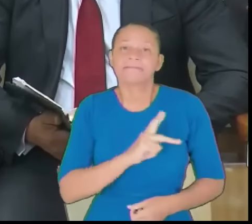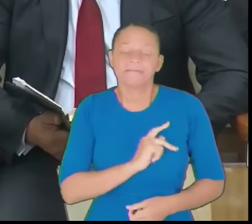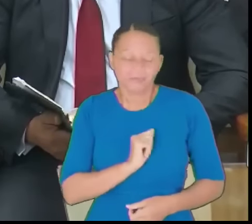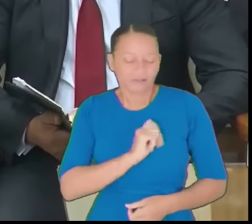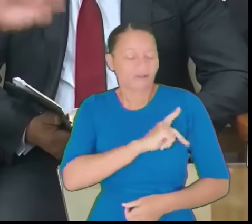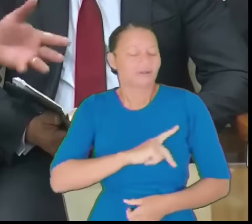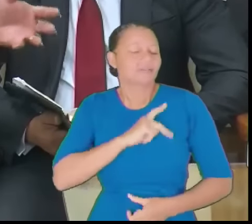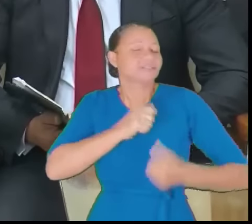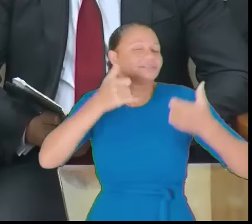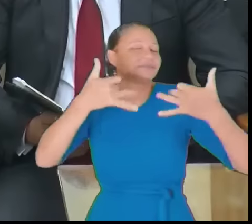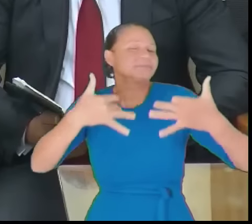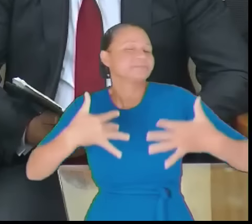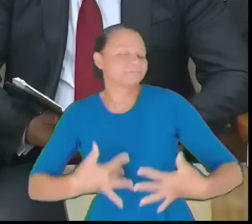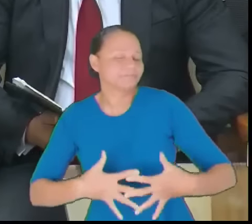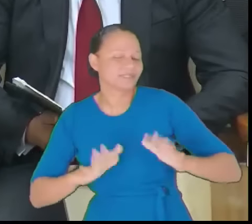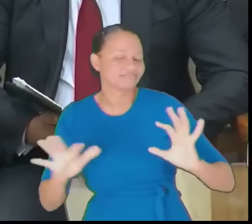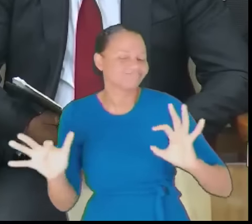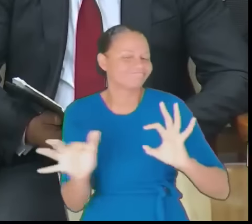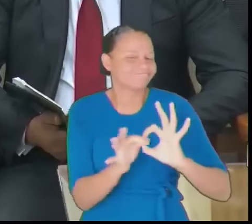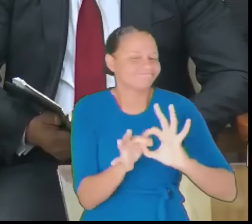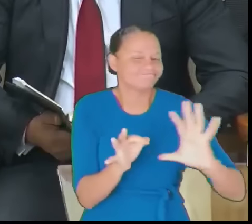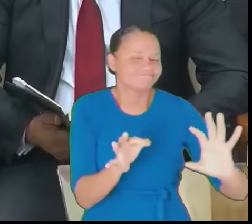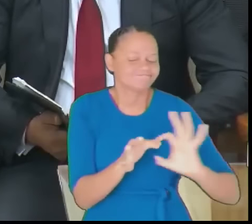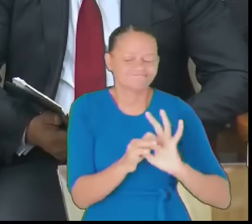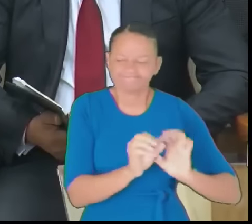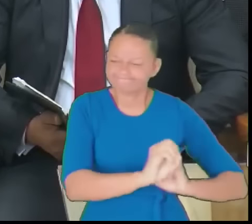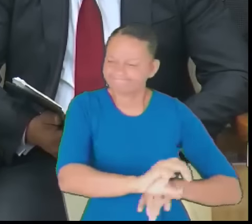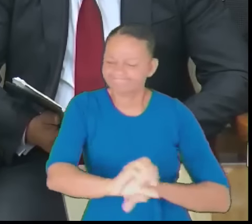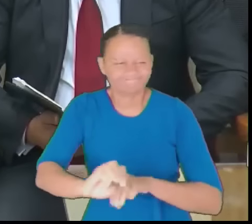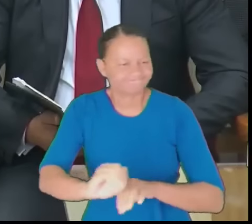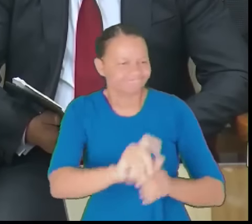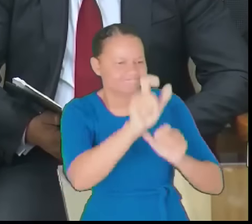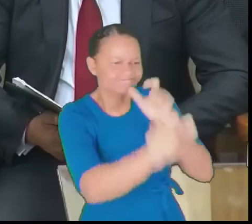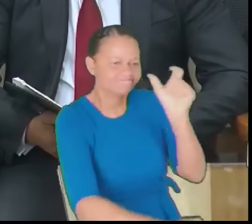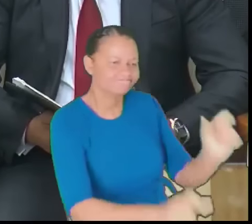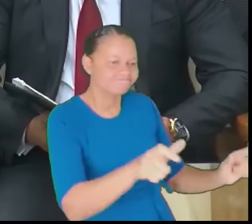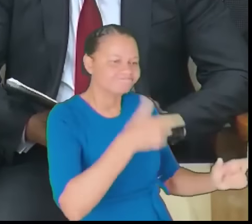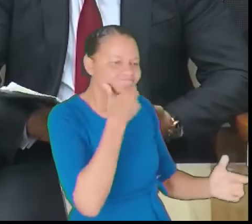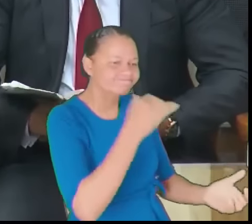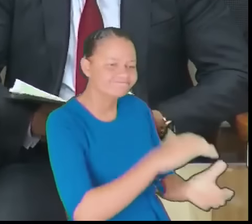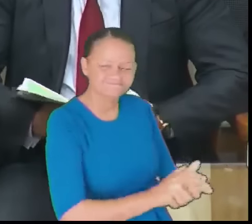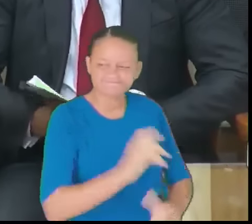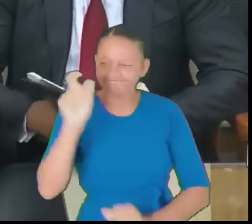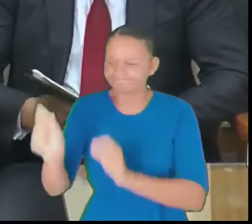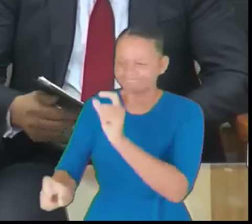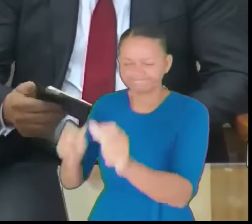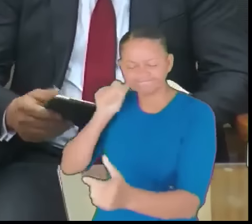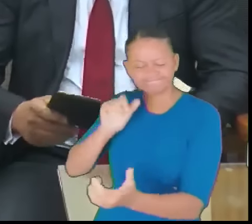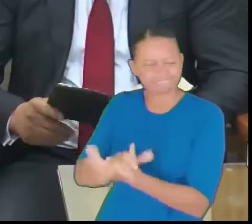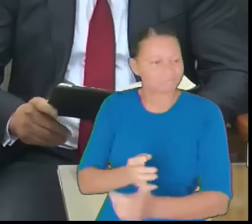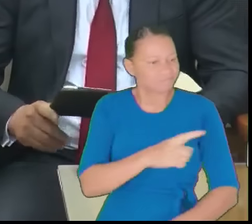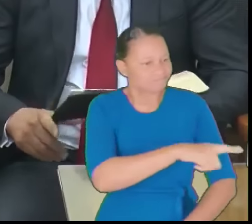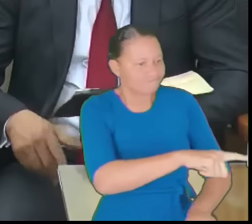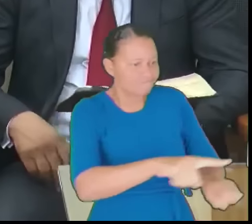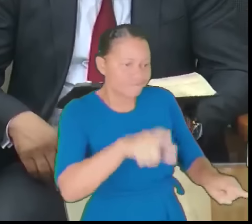do casamento, o apóstolo São Paulo doutrinando os maridos e as esposas, ele diz: vós, maridos,